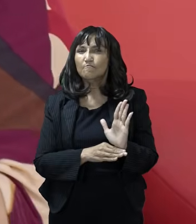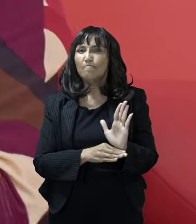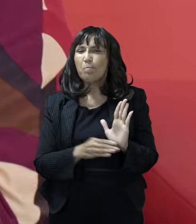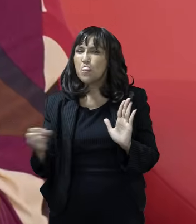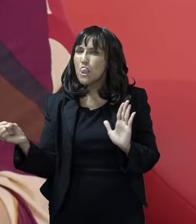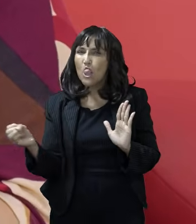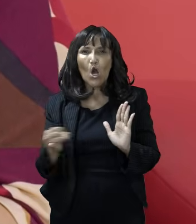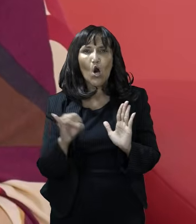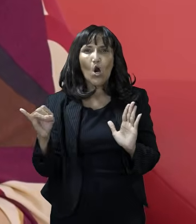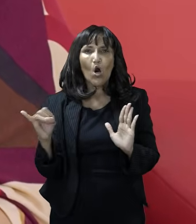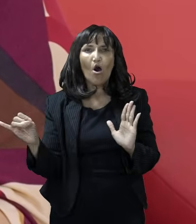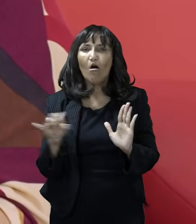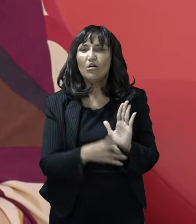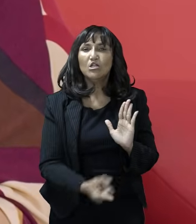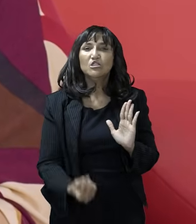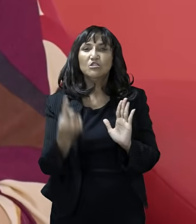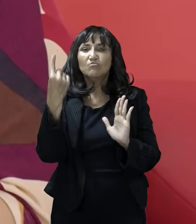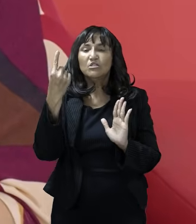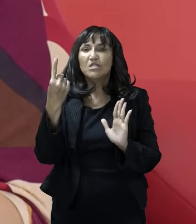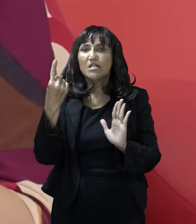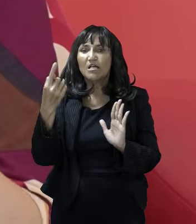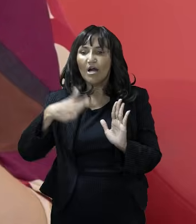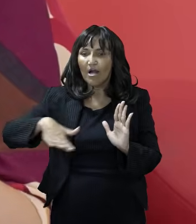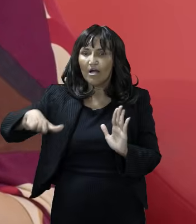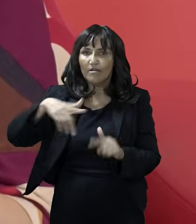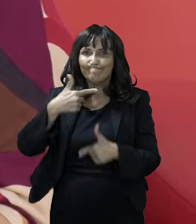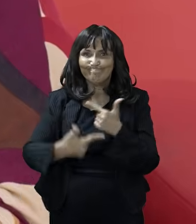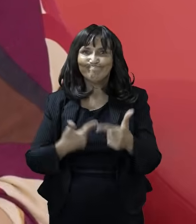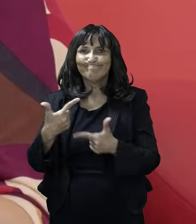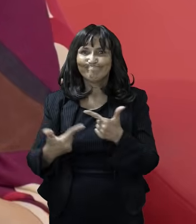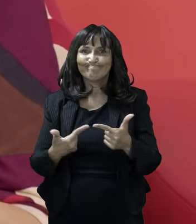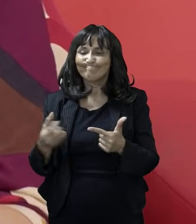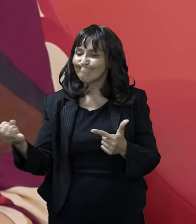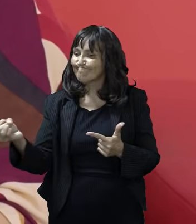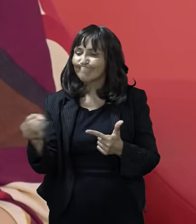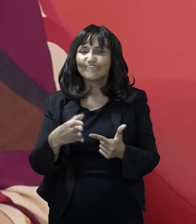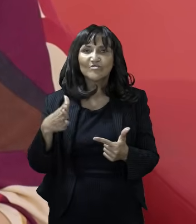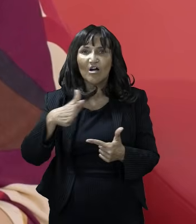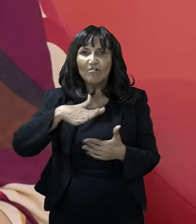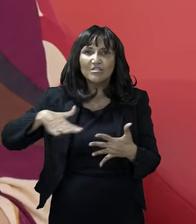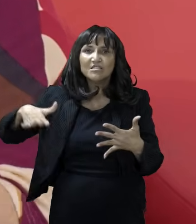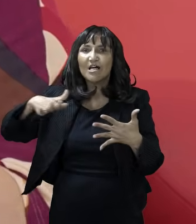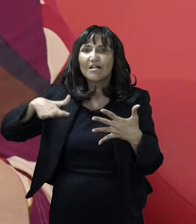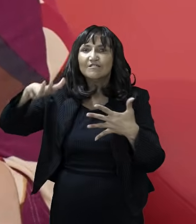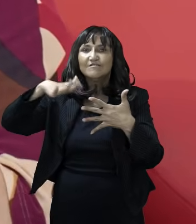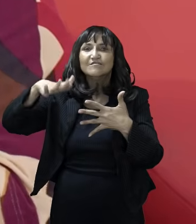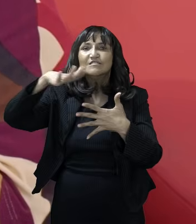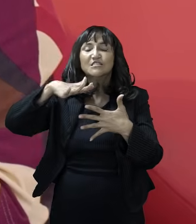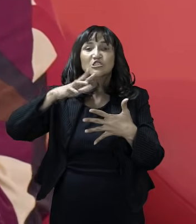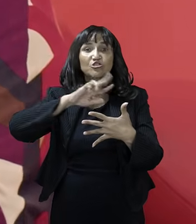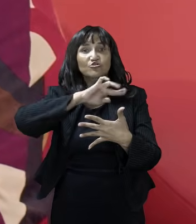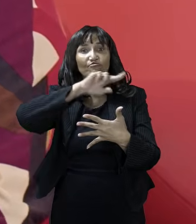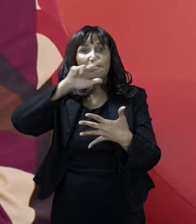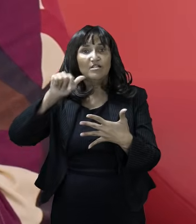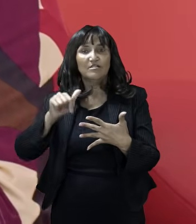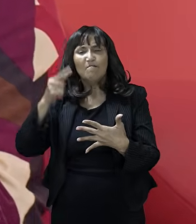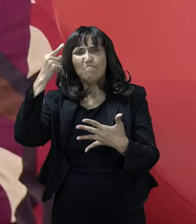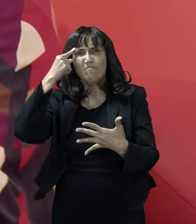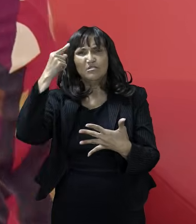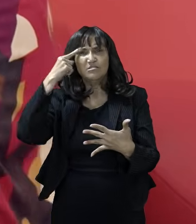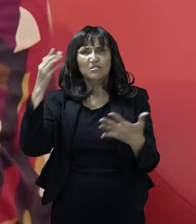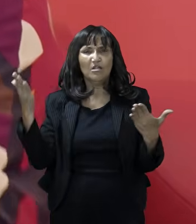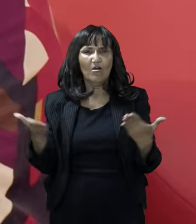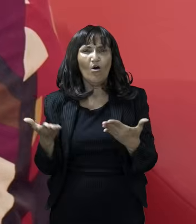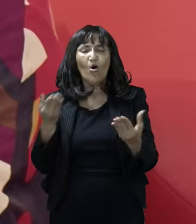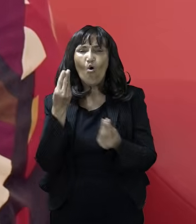contemporâneas, né? E uma delas tem a ver com a classe trabalhadora, quer dizer, a gente tem várias novas classes trabalhadoras, né? Pensando um pouco nisso, como é